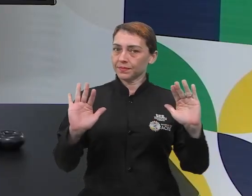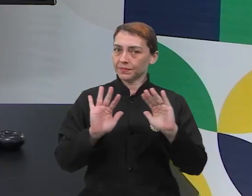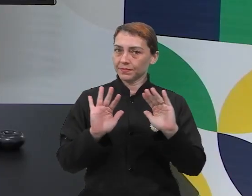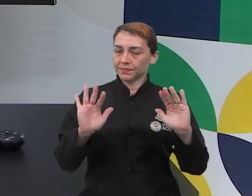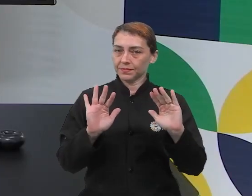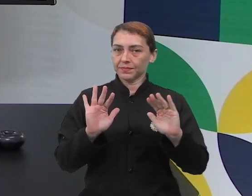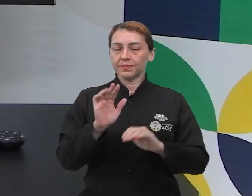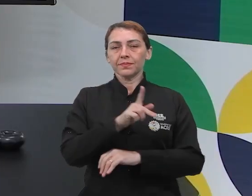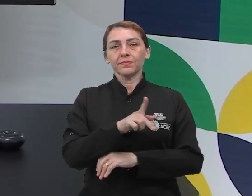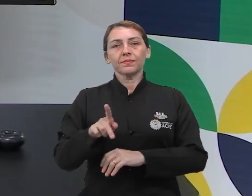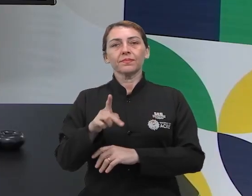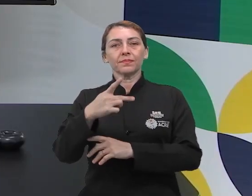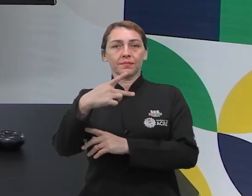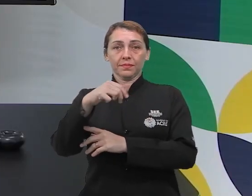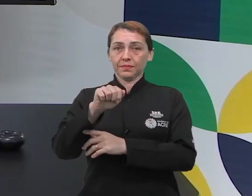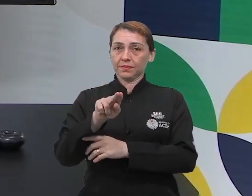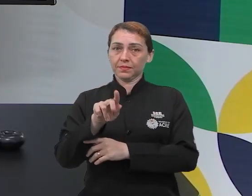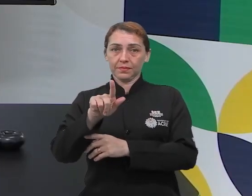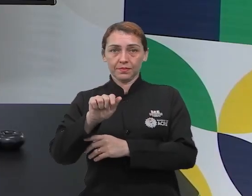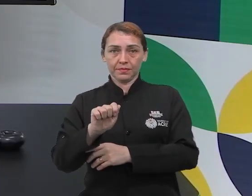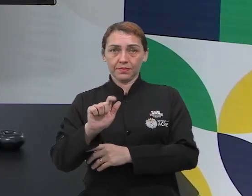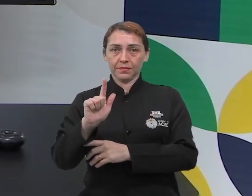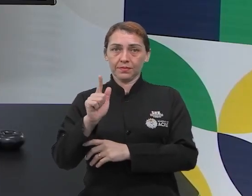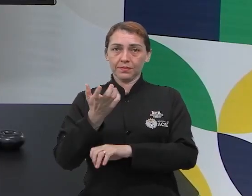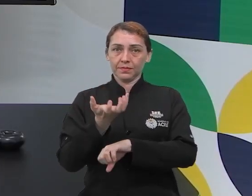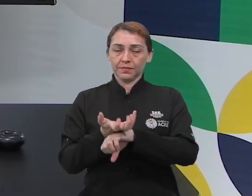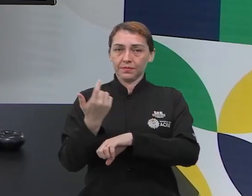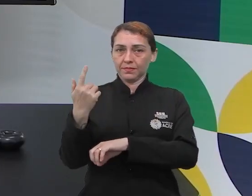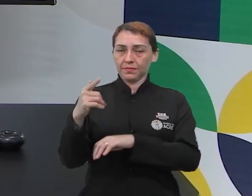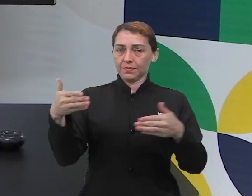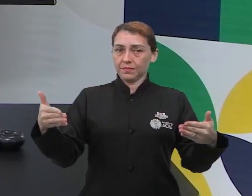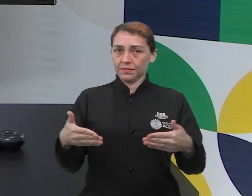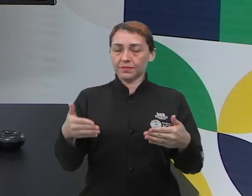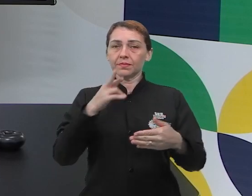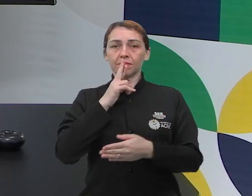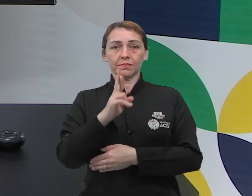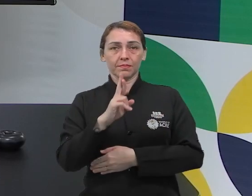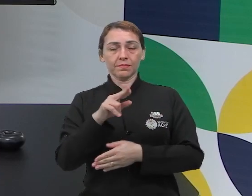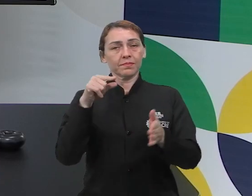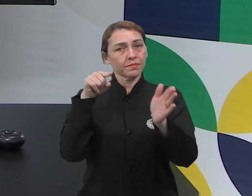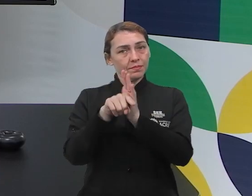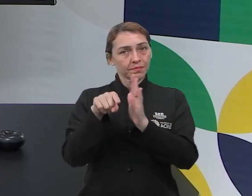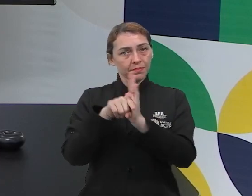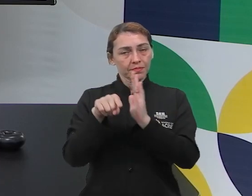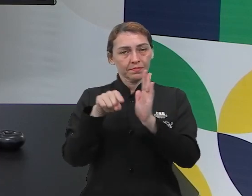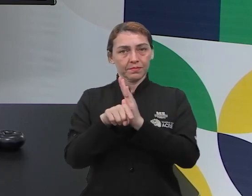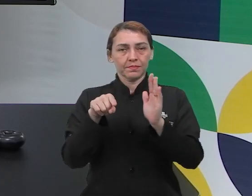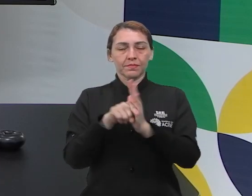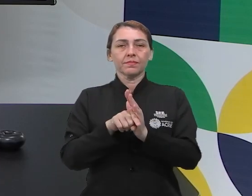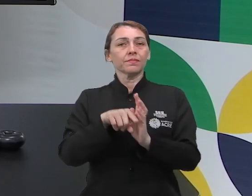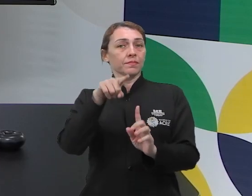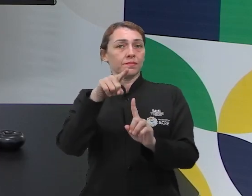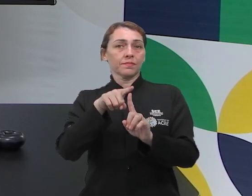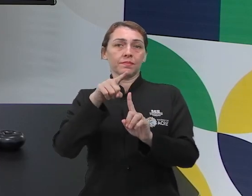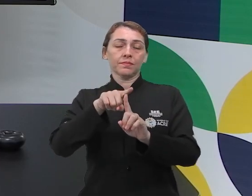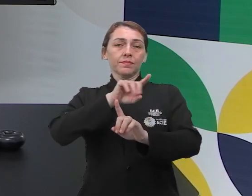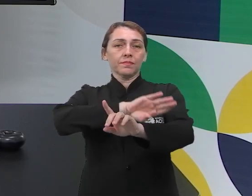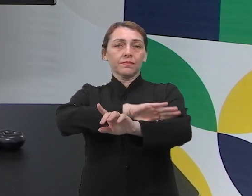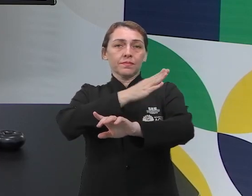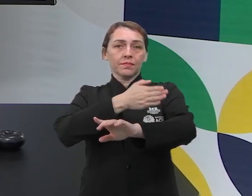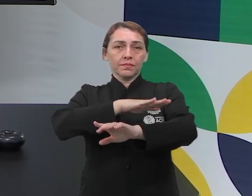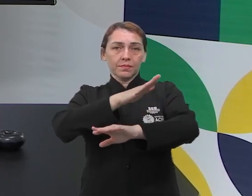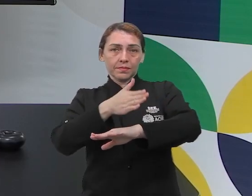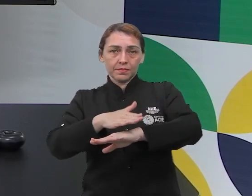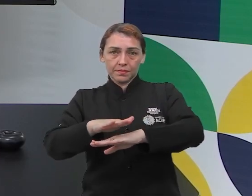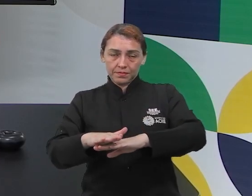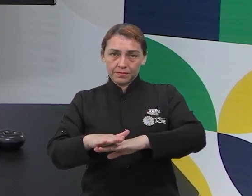Olá, aqui é a professora Paula de Geografia e nós vamos agora para a resolução de questões aí sobre as formas de